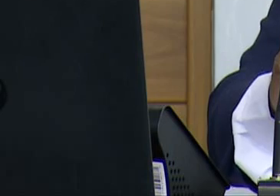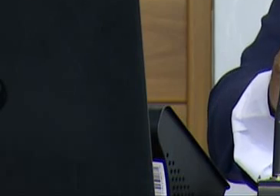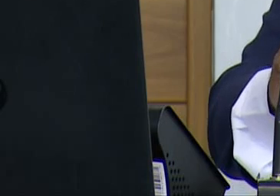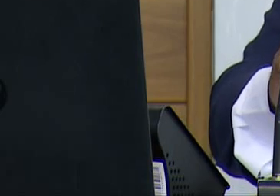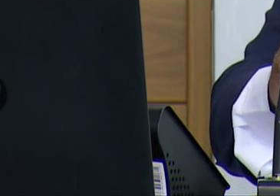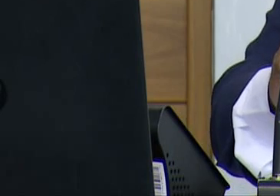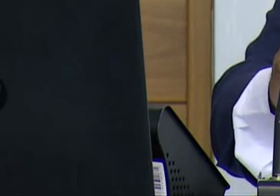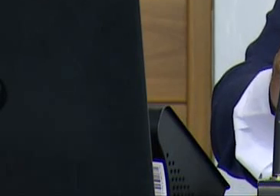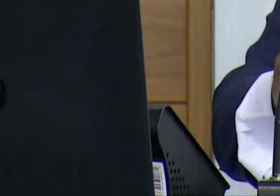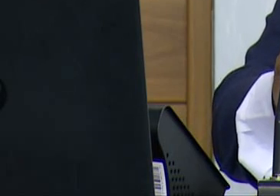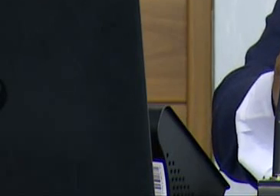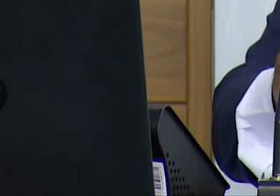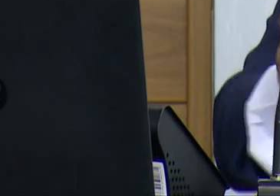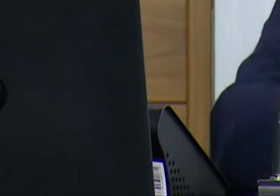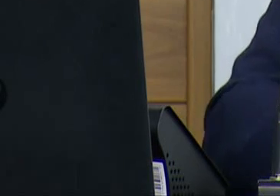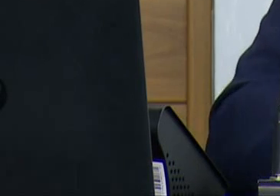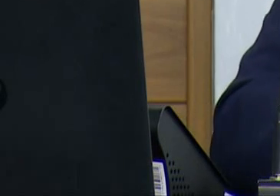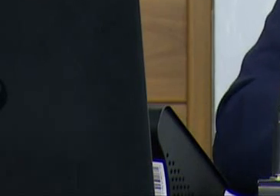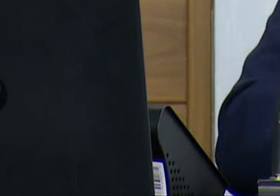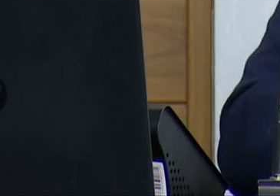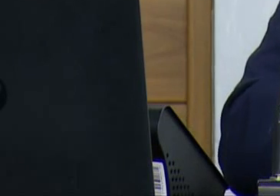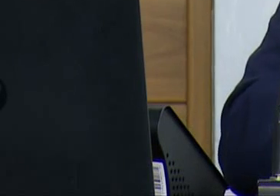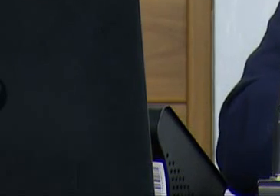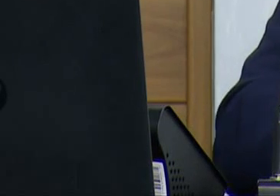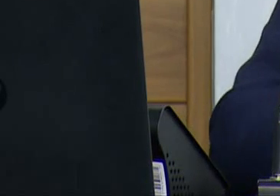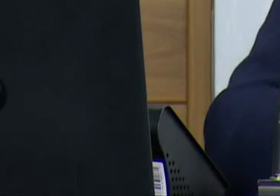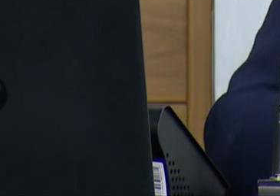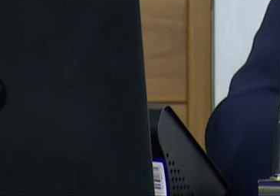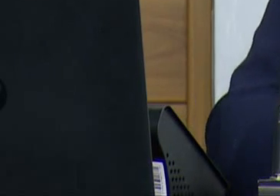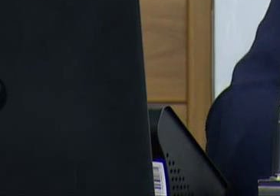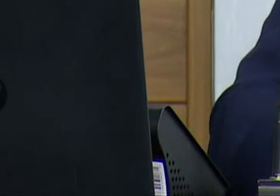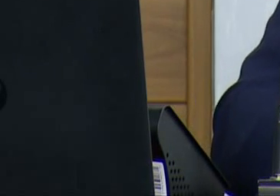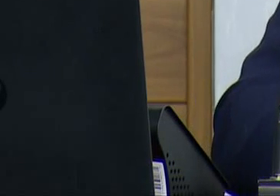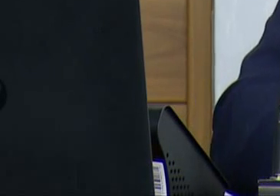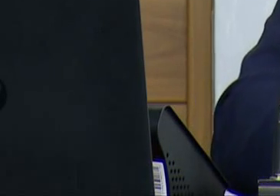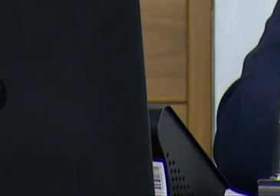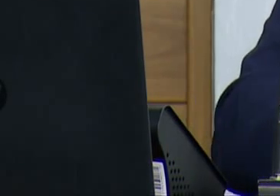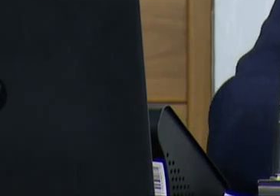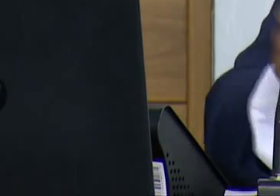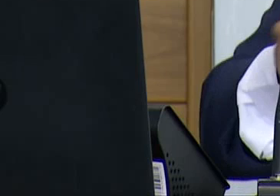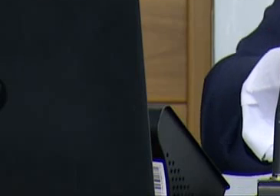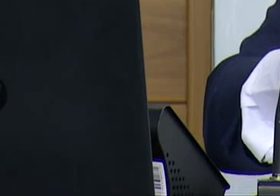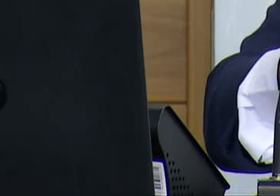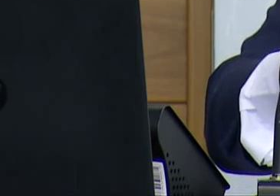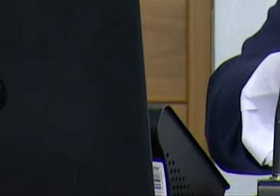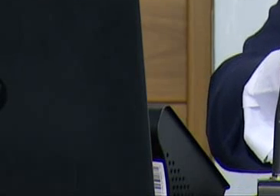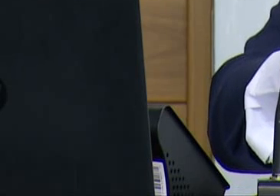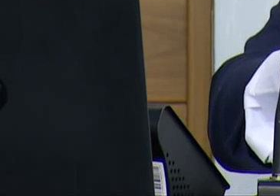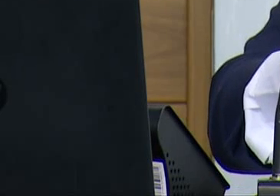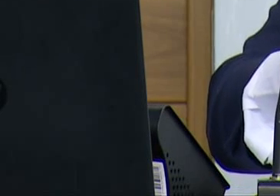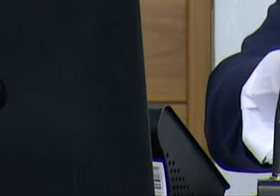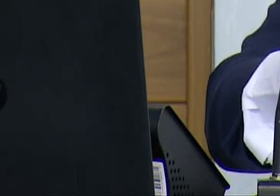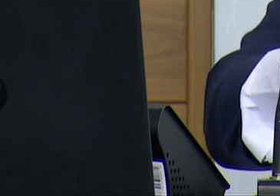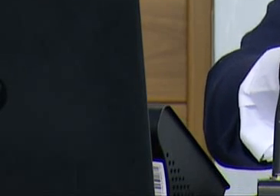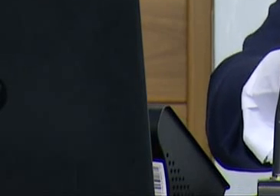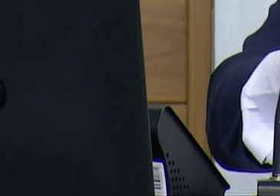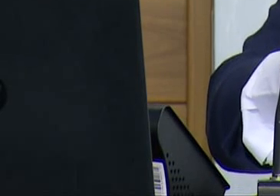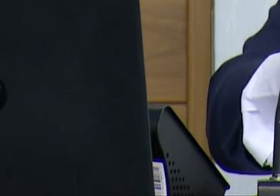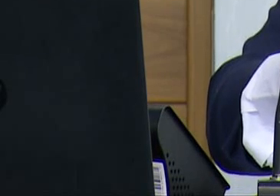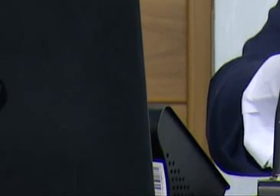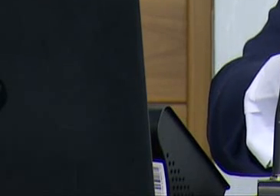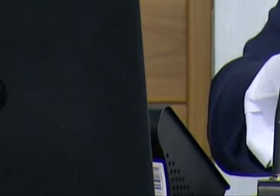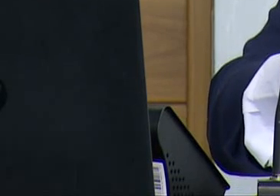Leite, vereador da cidade de Capela do Alto. Obrigado pela presença. Também gostaria